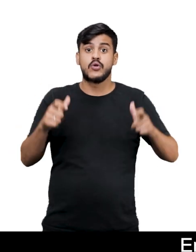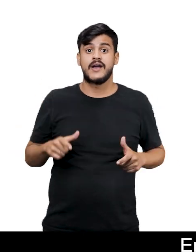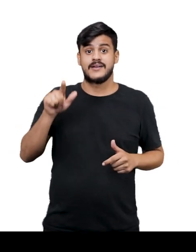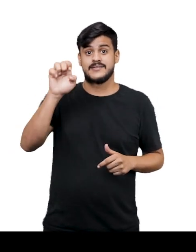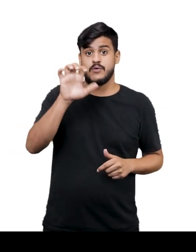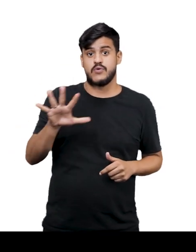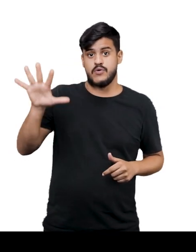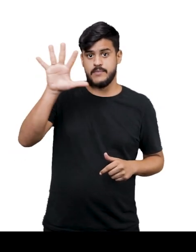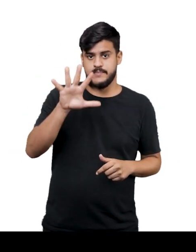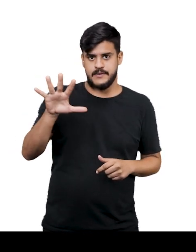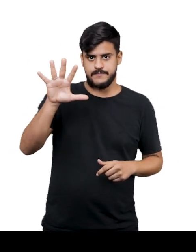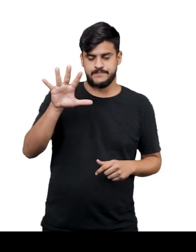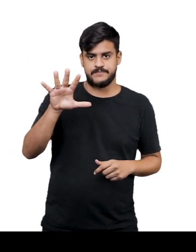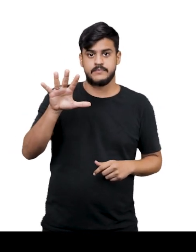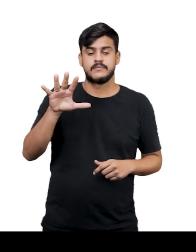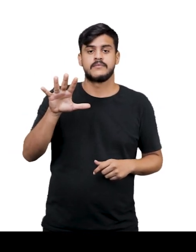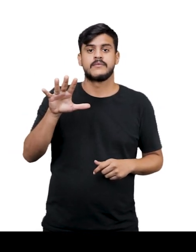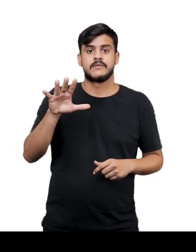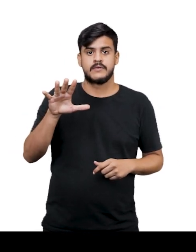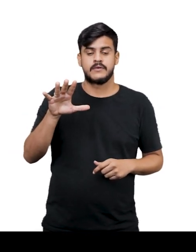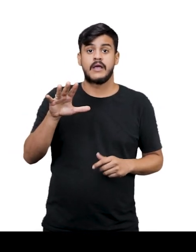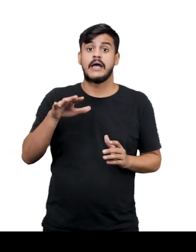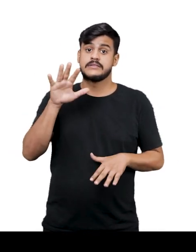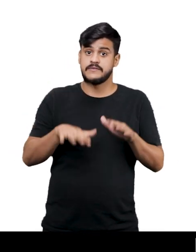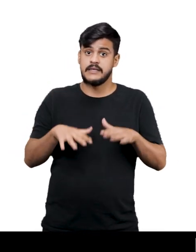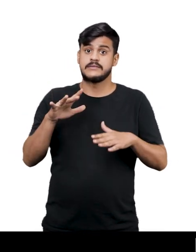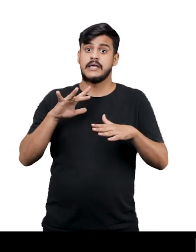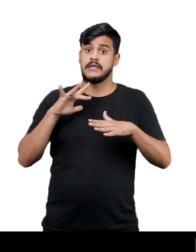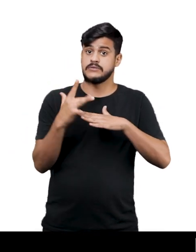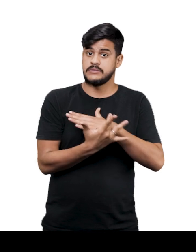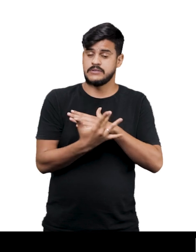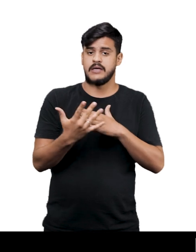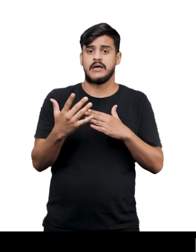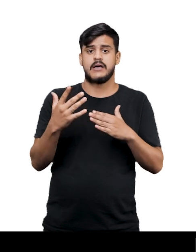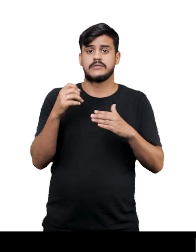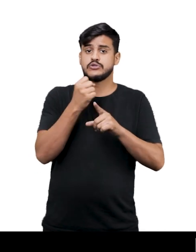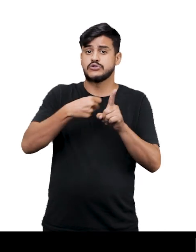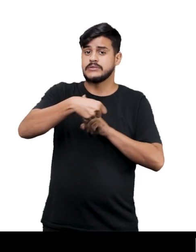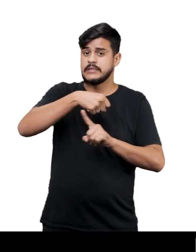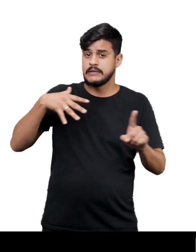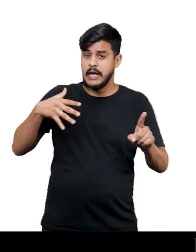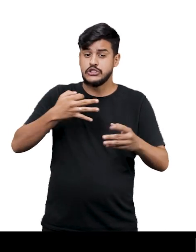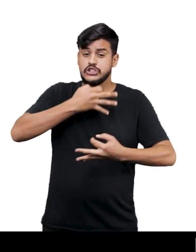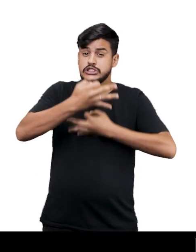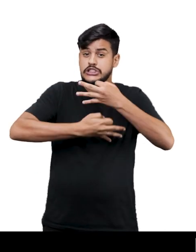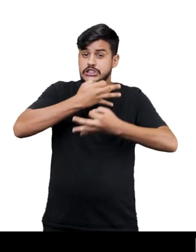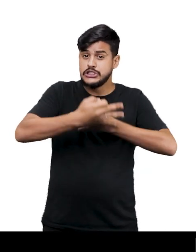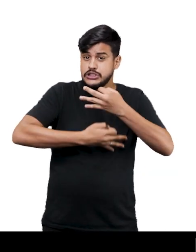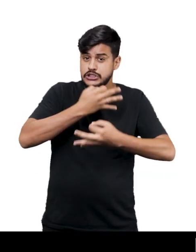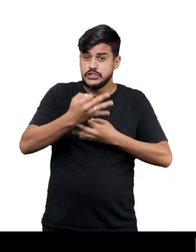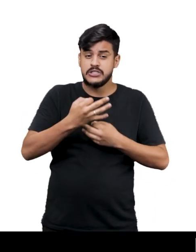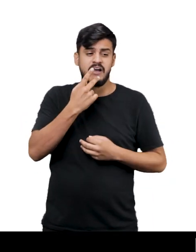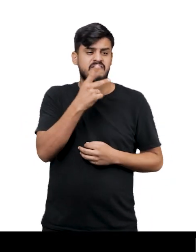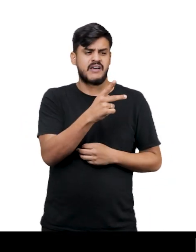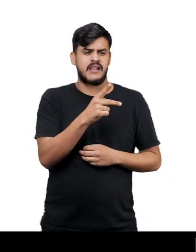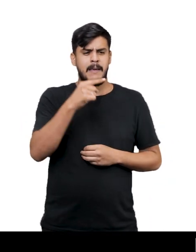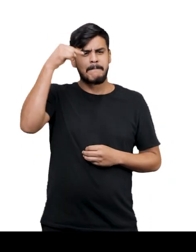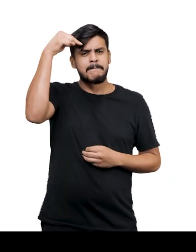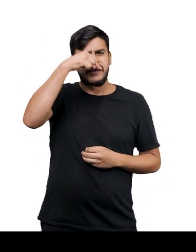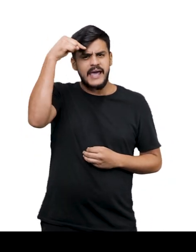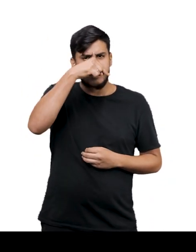seu acervo em instituições europeias. Muitas vezes, a mídia, a sociedade e a crítica no